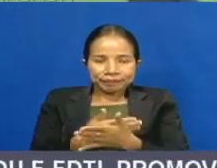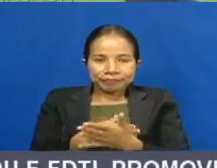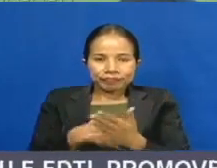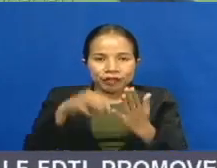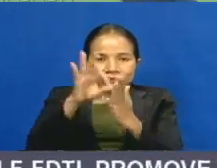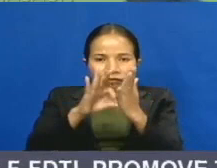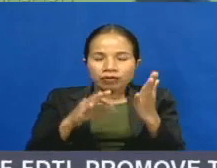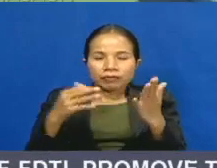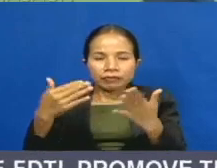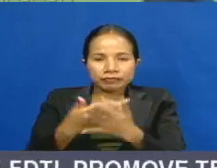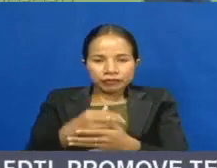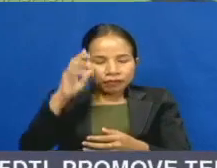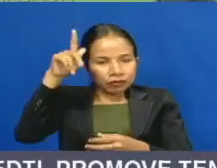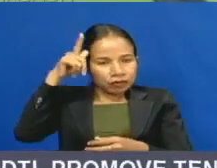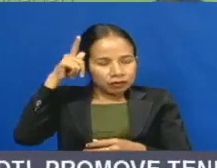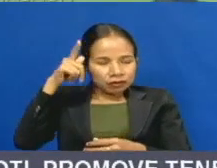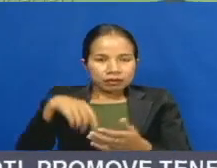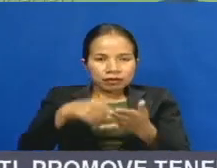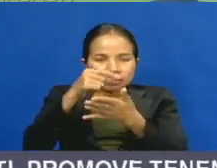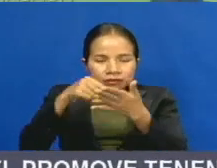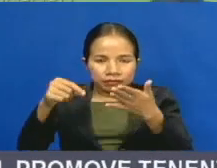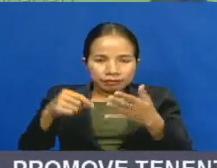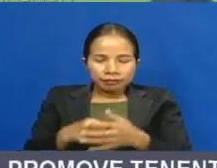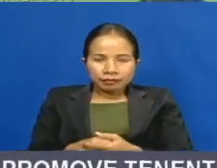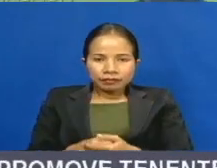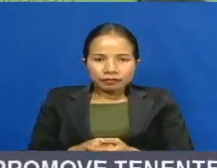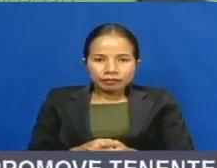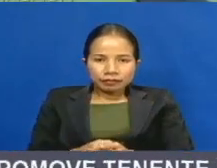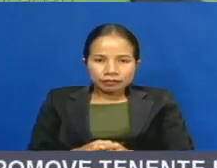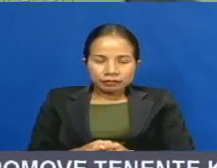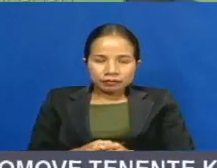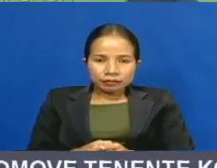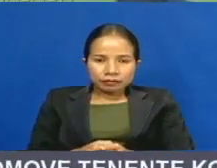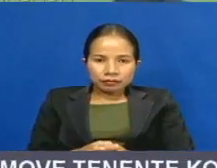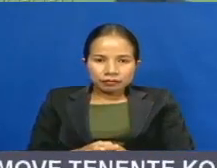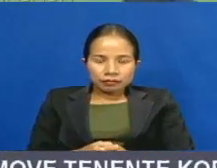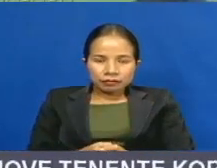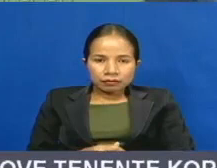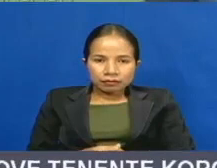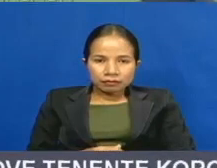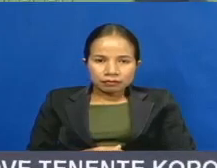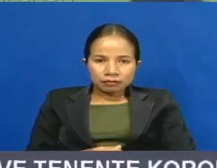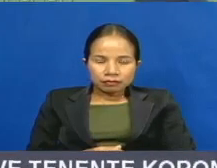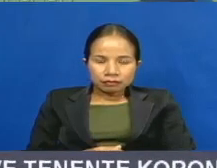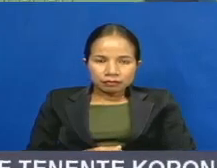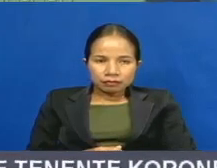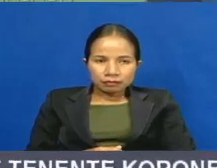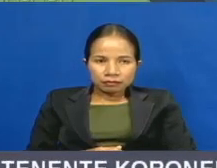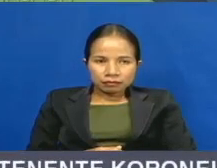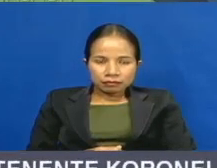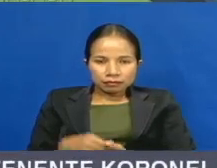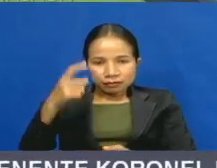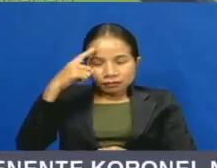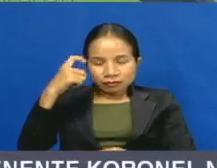form politika asustane lebih oportuno oportuno